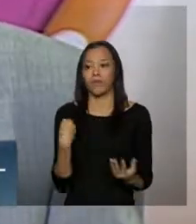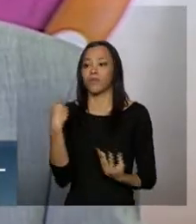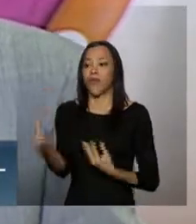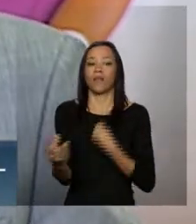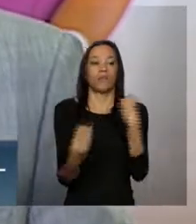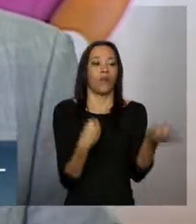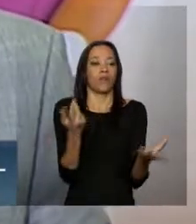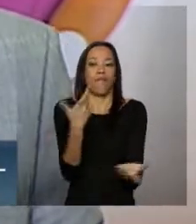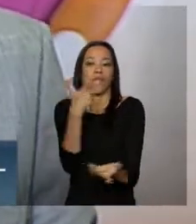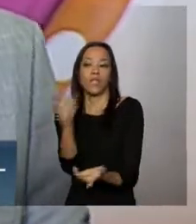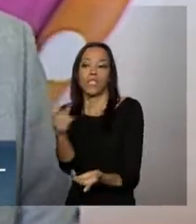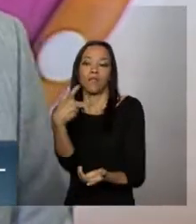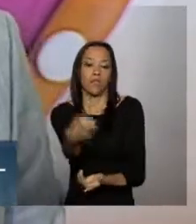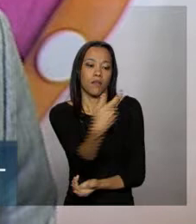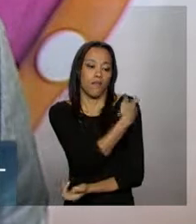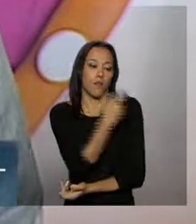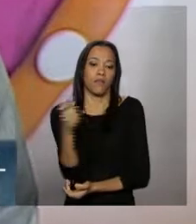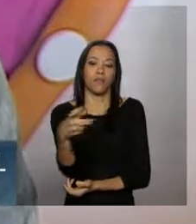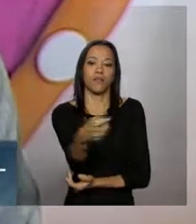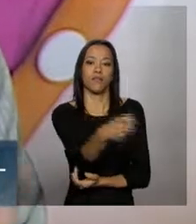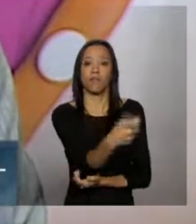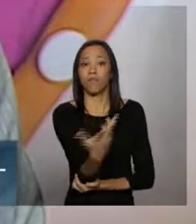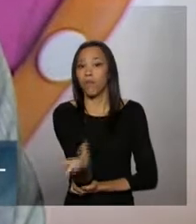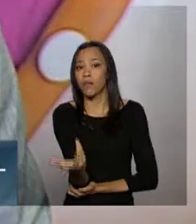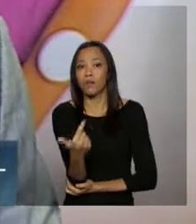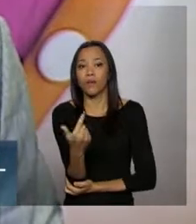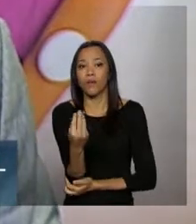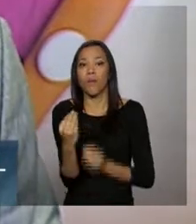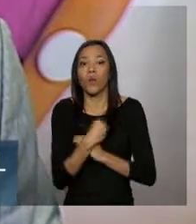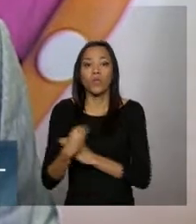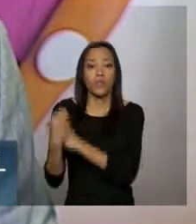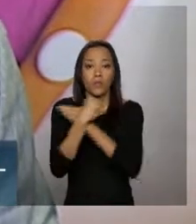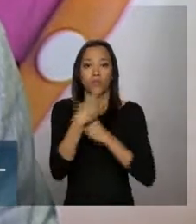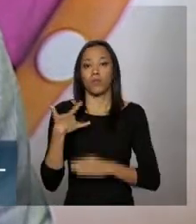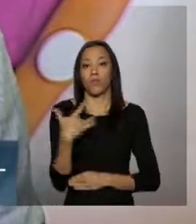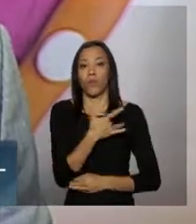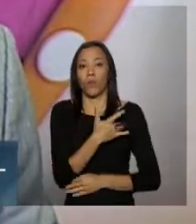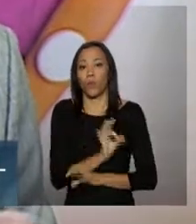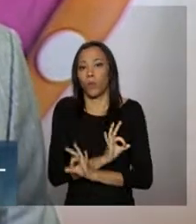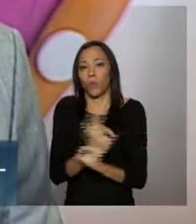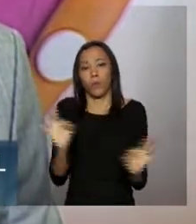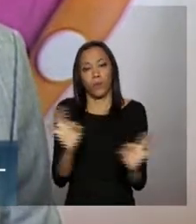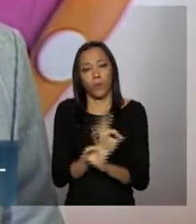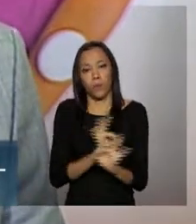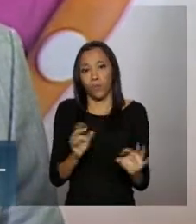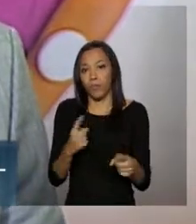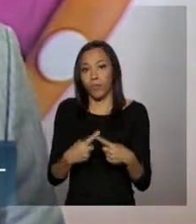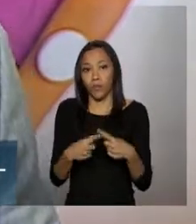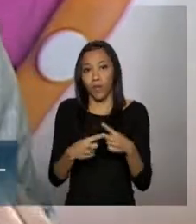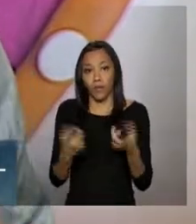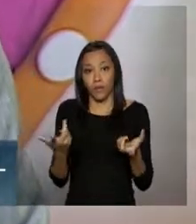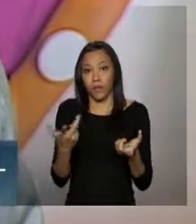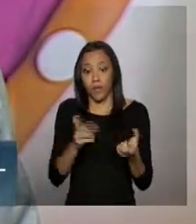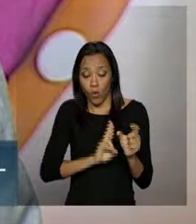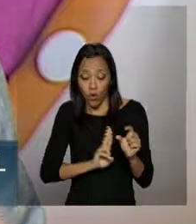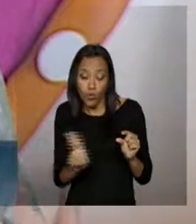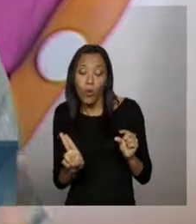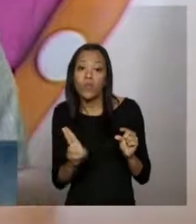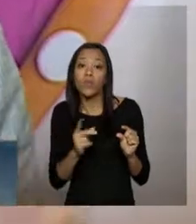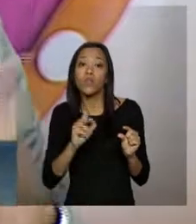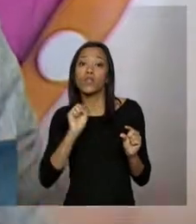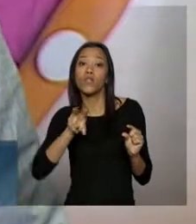pessoas e não lhe daríamos resposta de proteção adequada em função de não ter identificação do vírus. Se nós temos